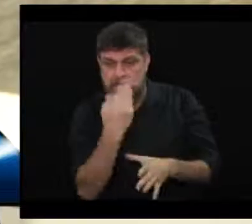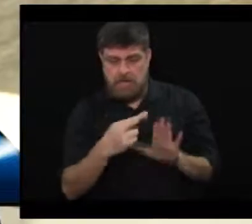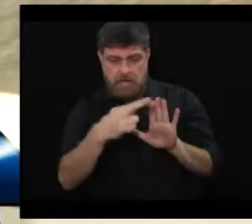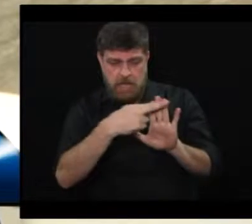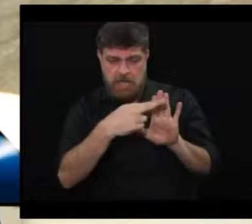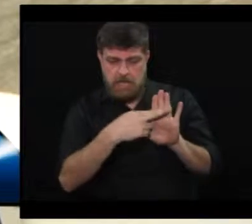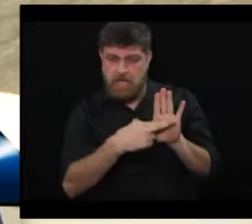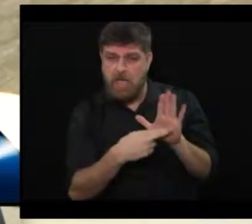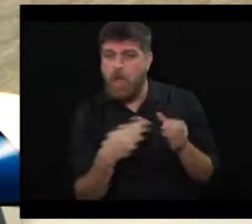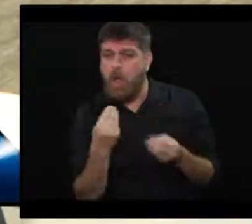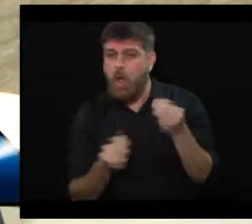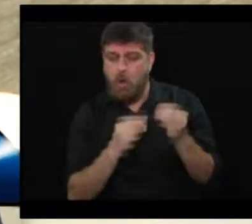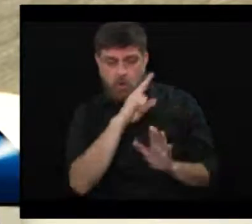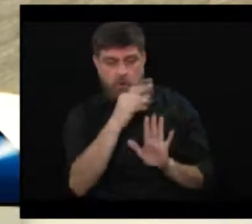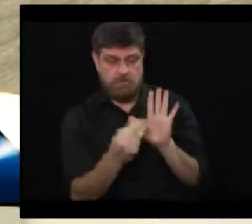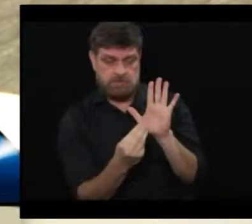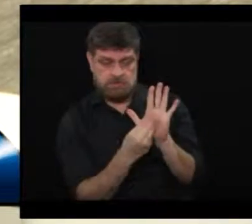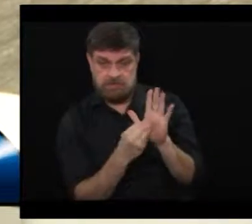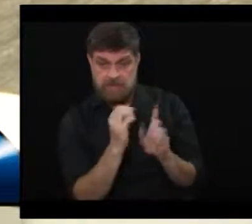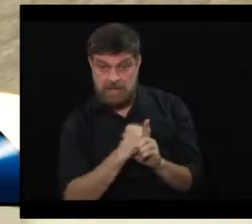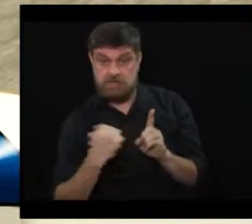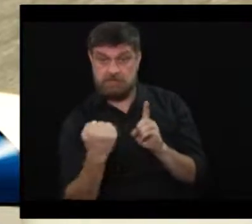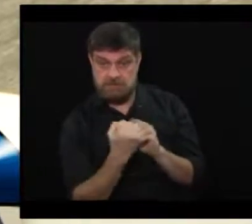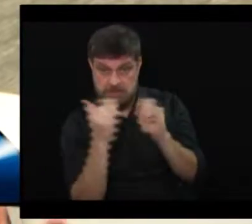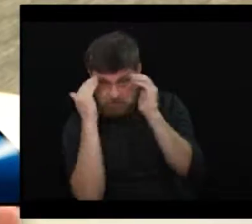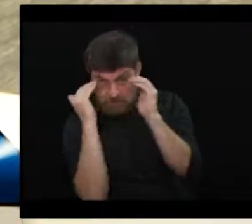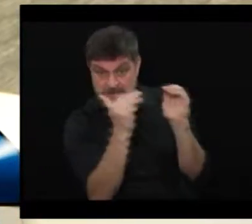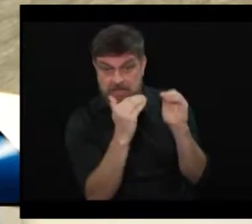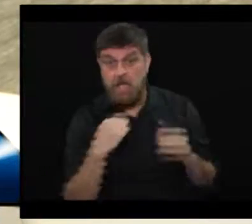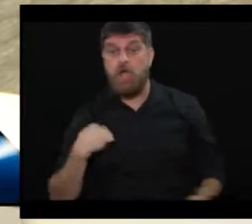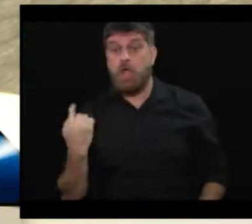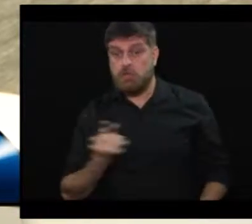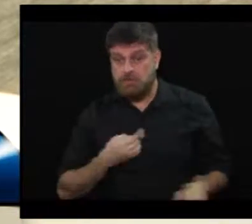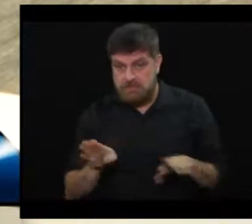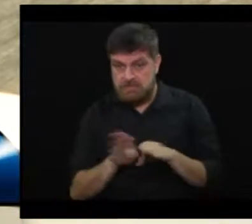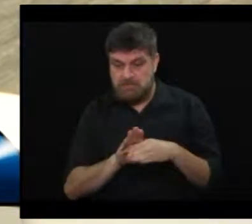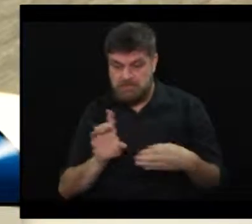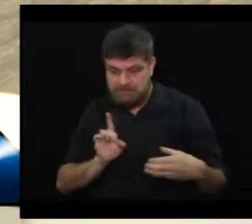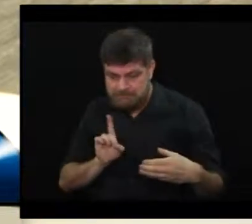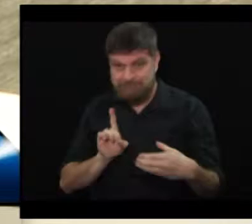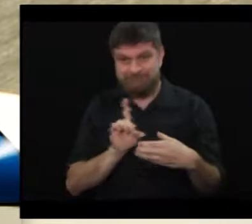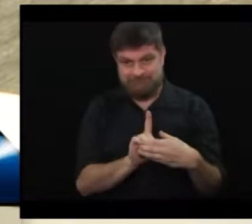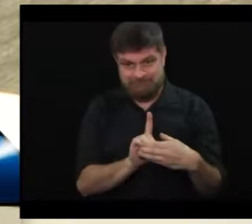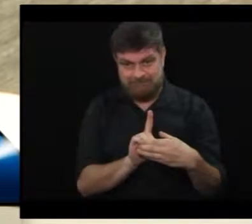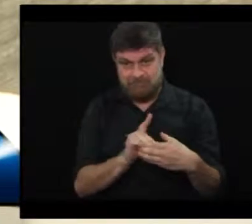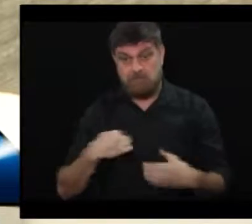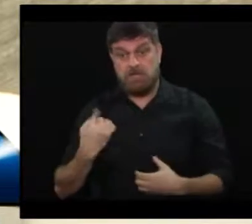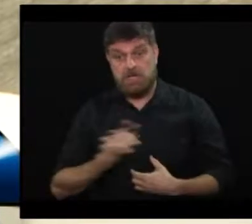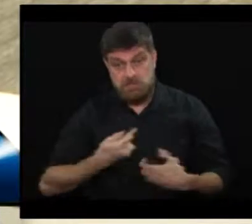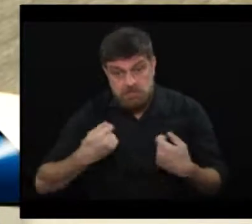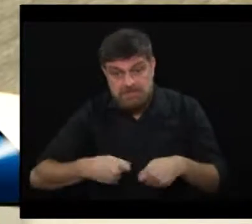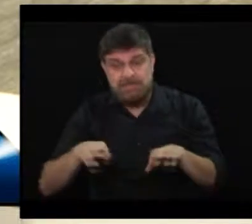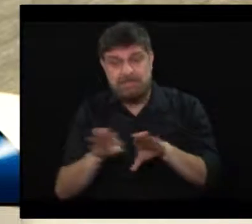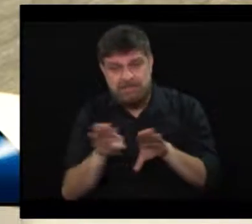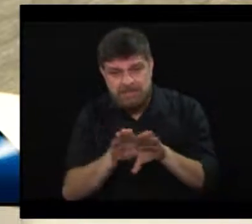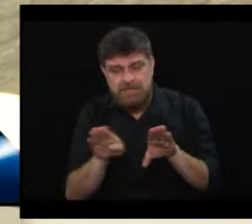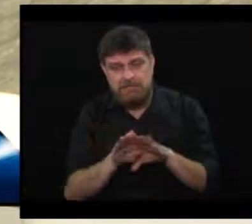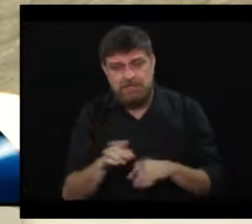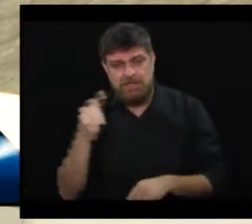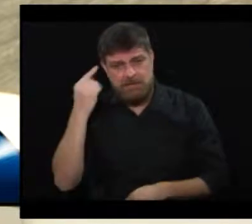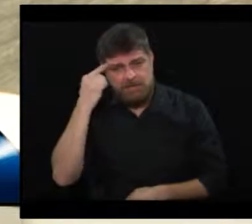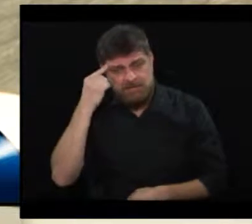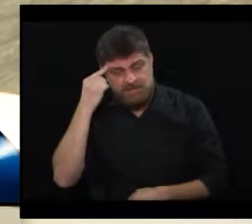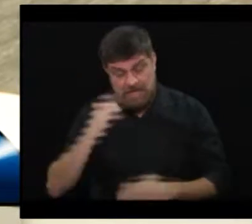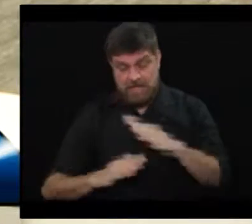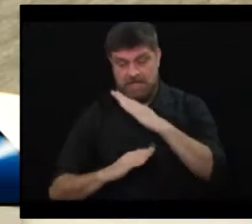de sustentabilidade para a sociedade, nós somos parte dessa sociedade. Então, obviamente, a gente tem que olhar também para dentro da